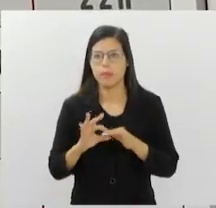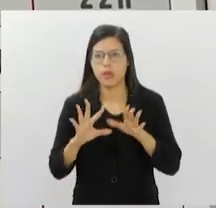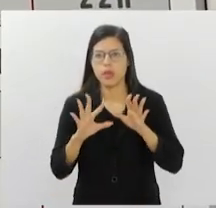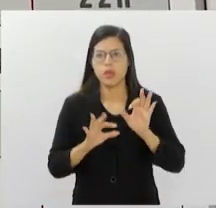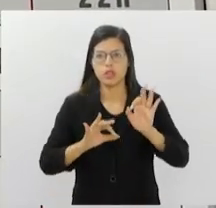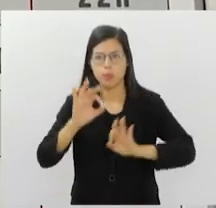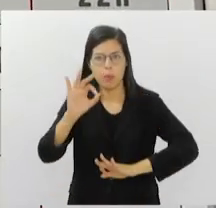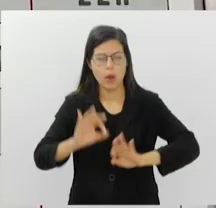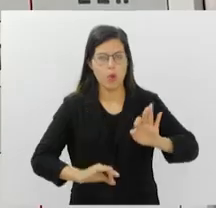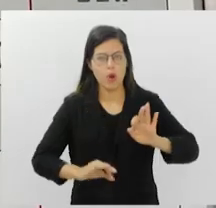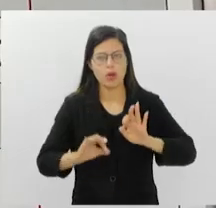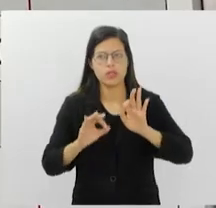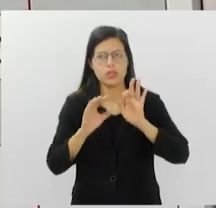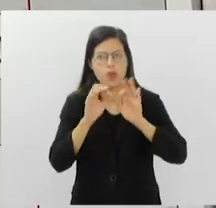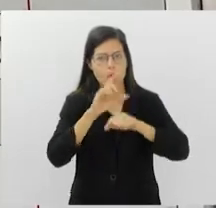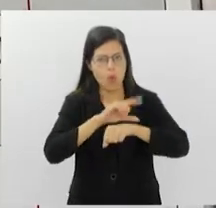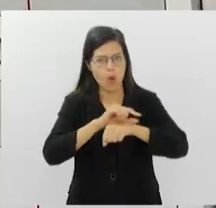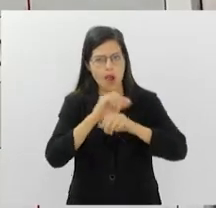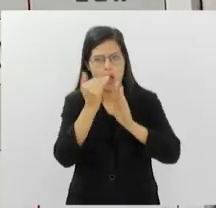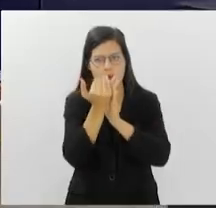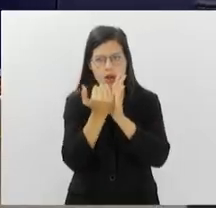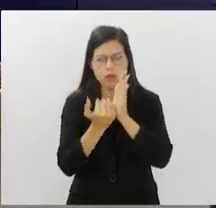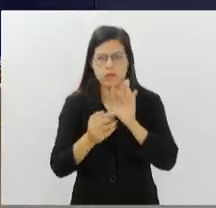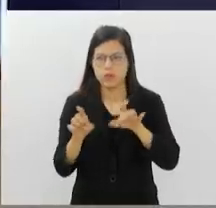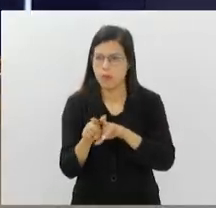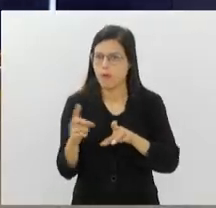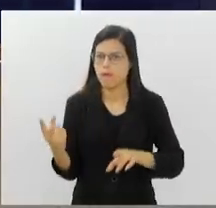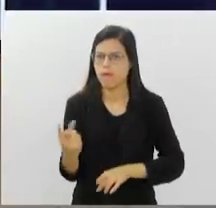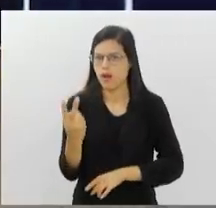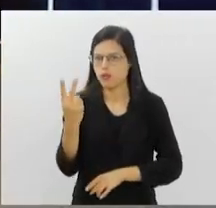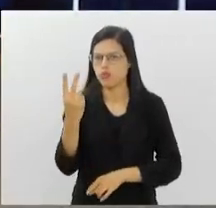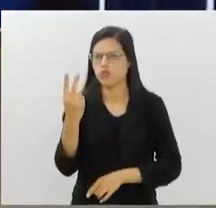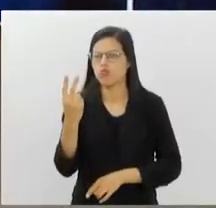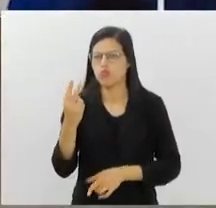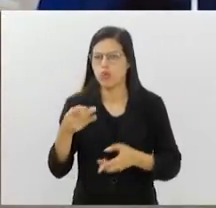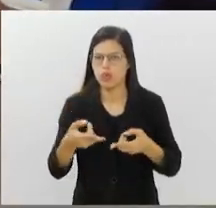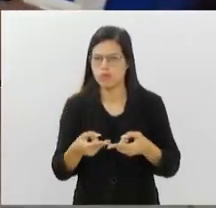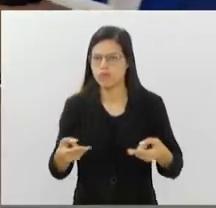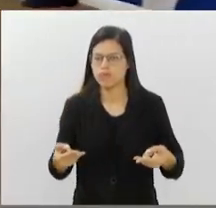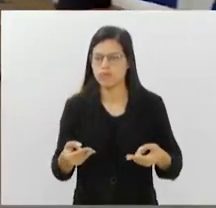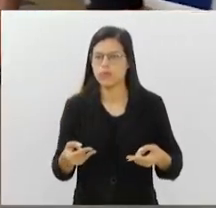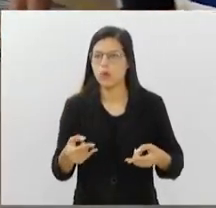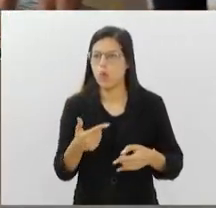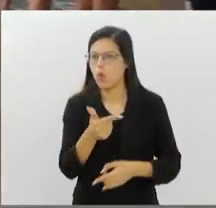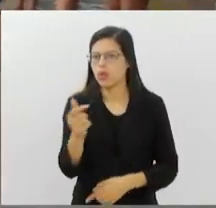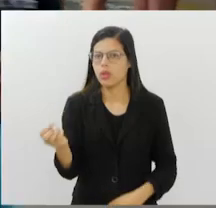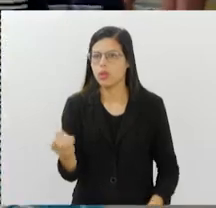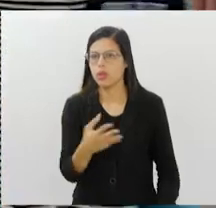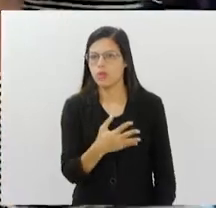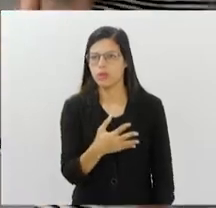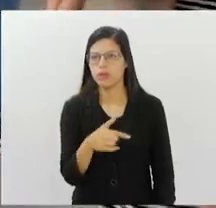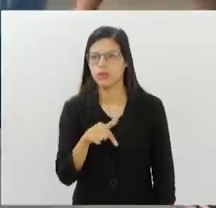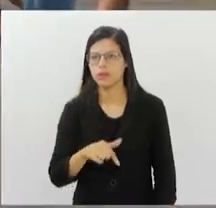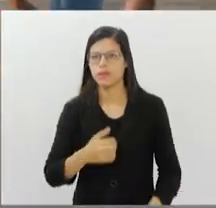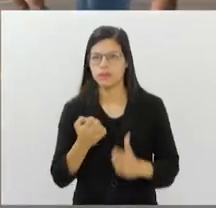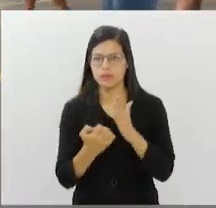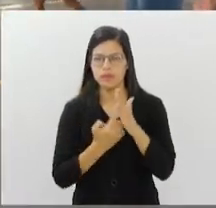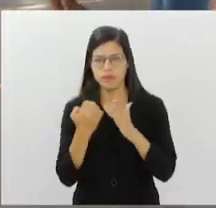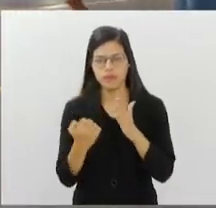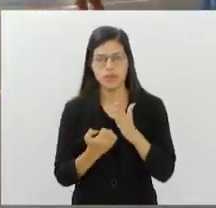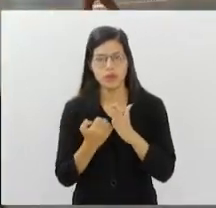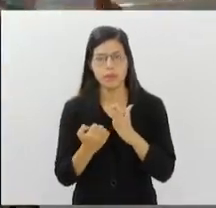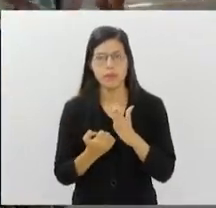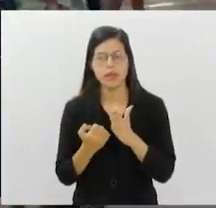horária de viagens e o valor da passagem. Outra novidade é que um novo operador será remunerado com base